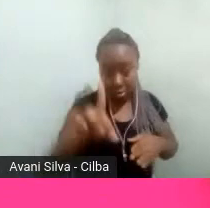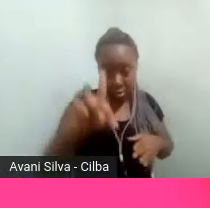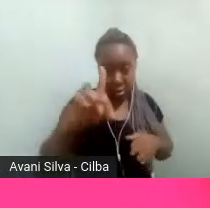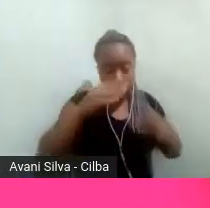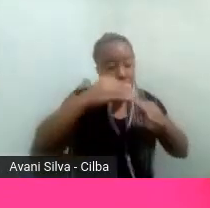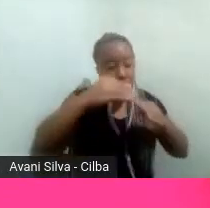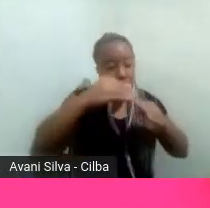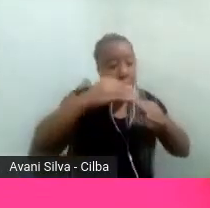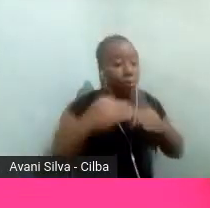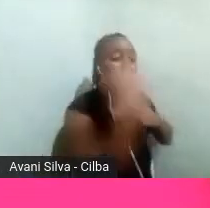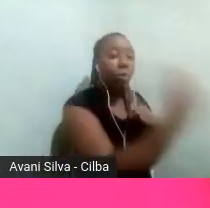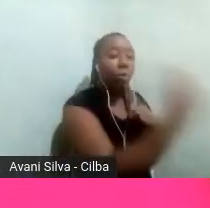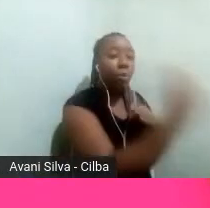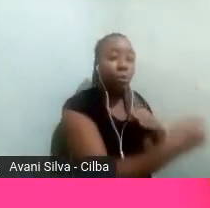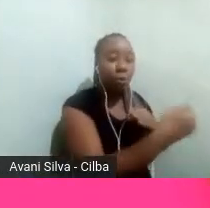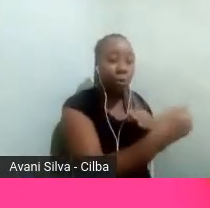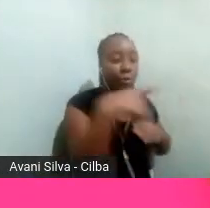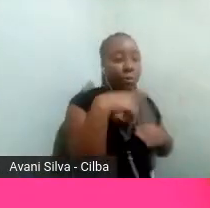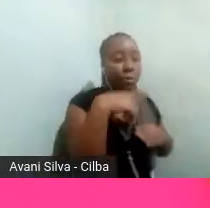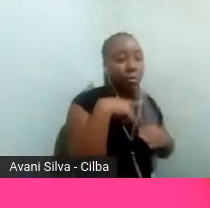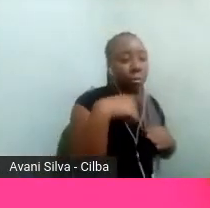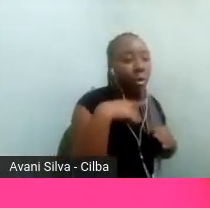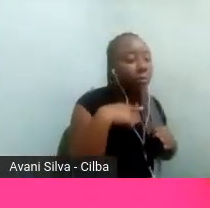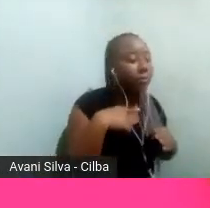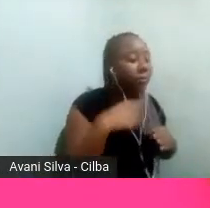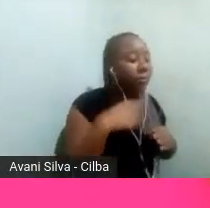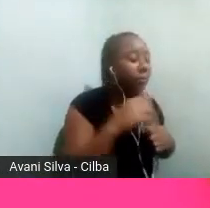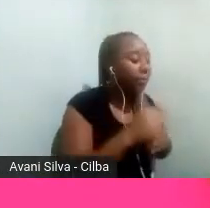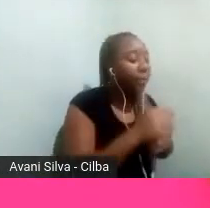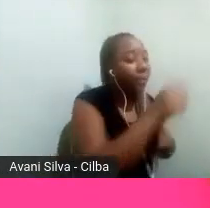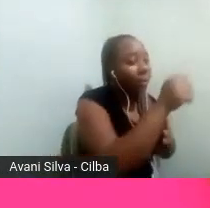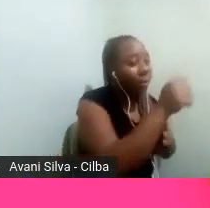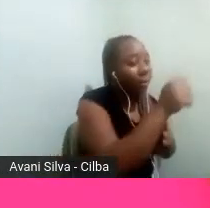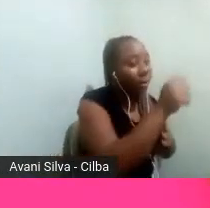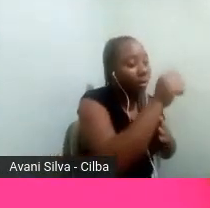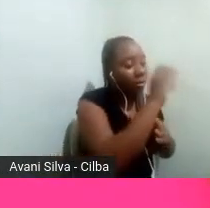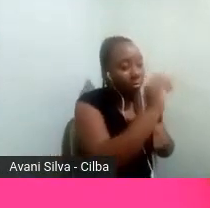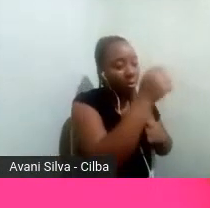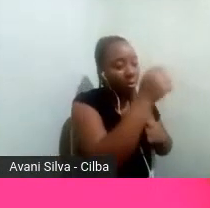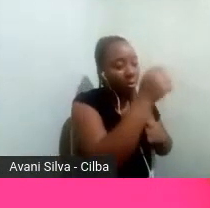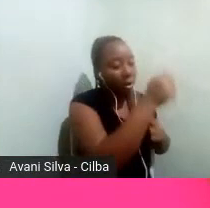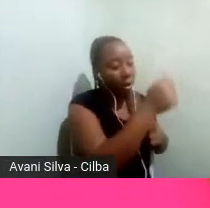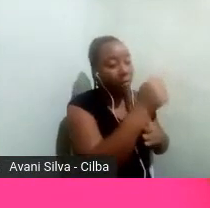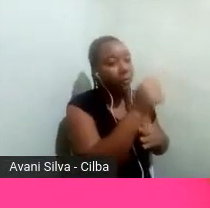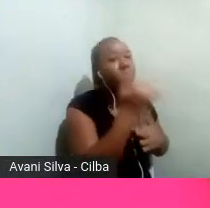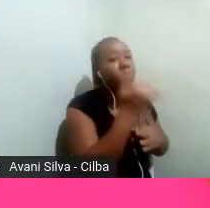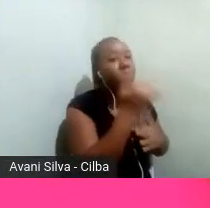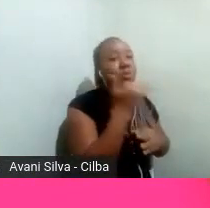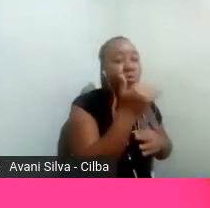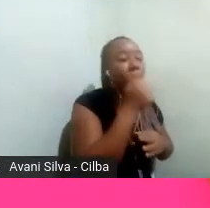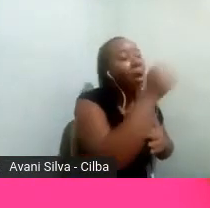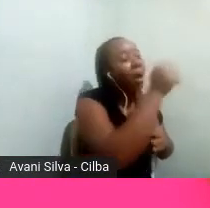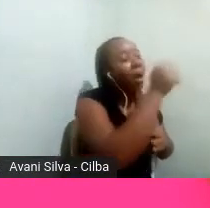lado, eu tenho A0, A1, desculpa, A5,